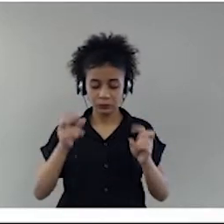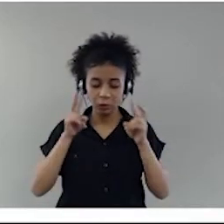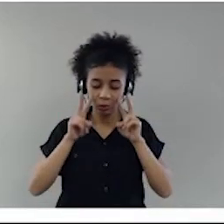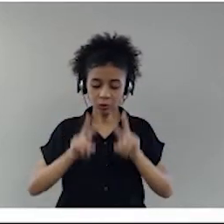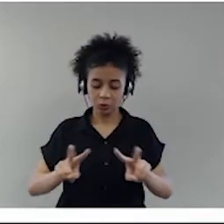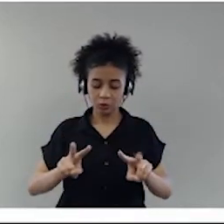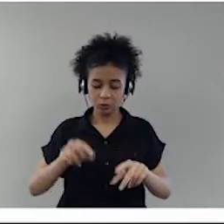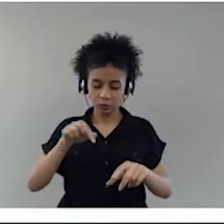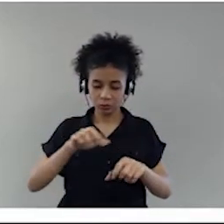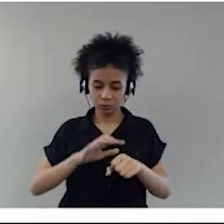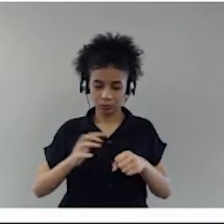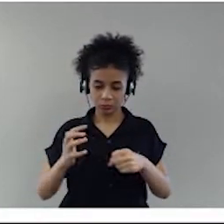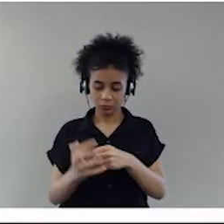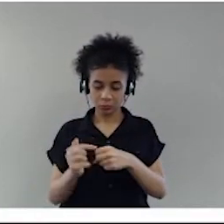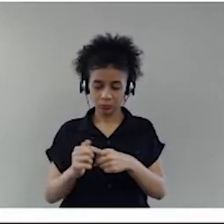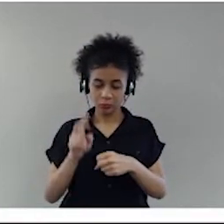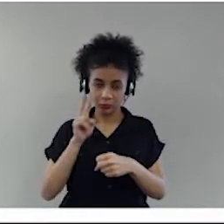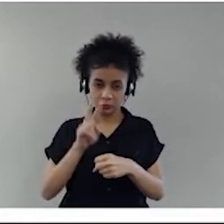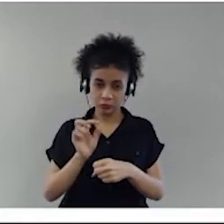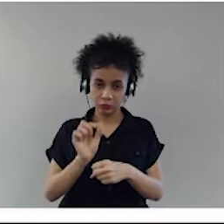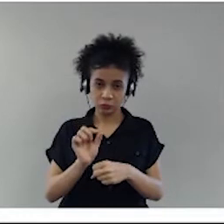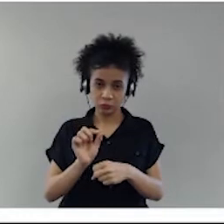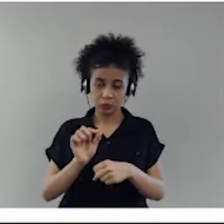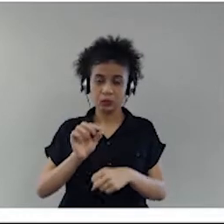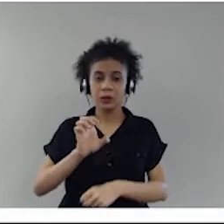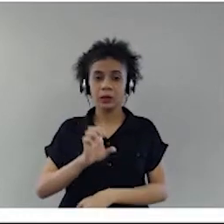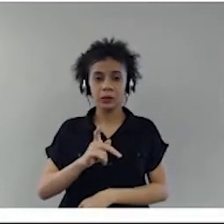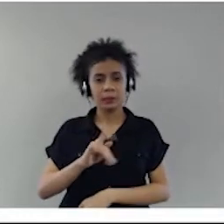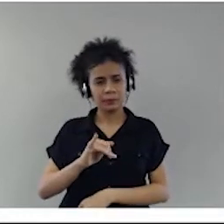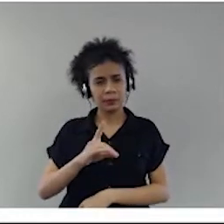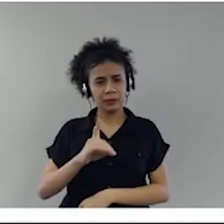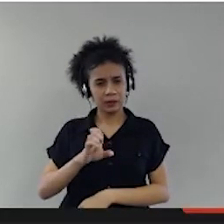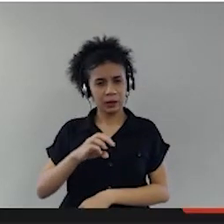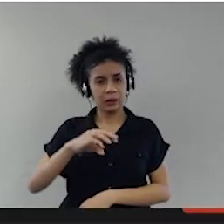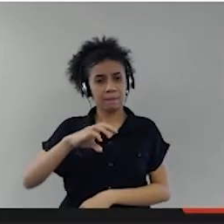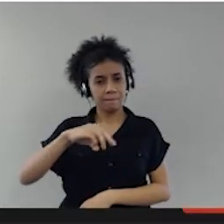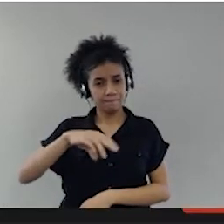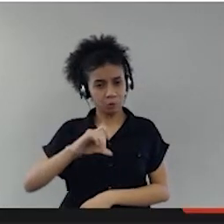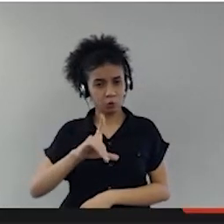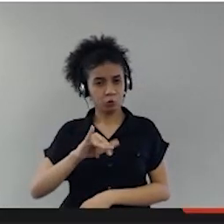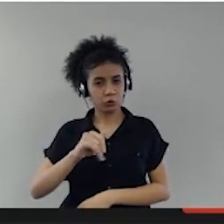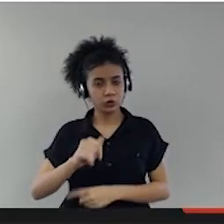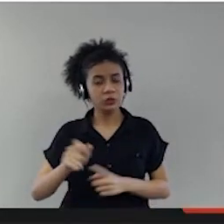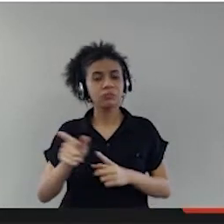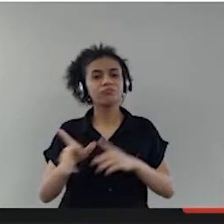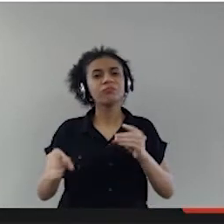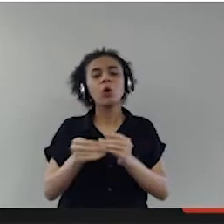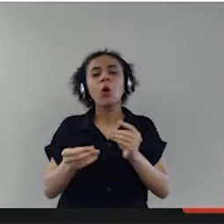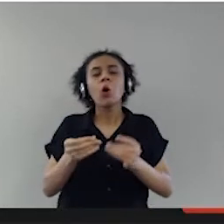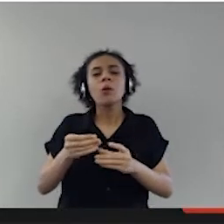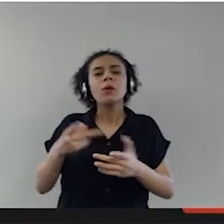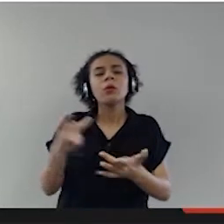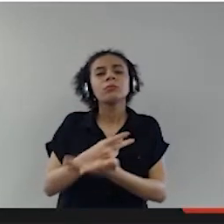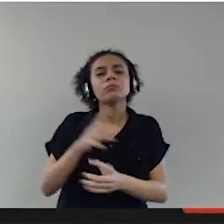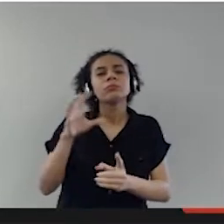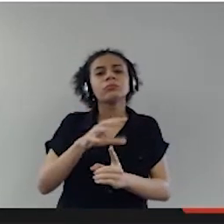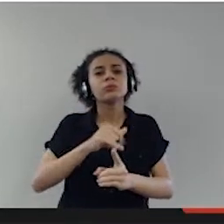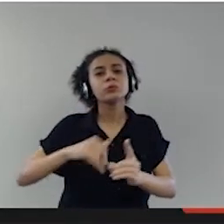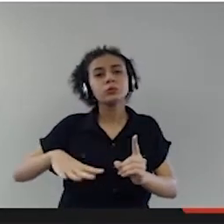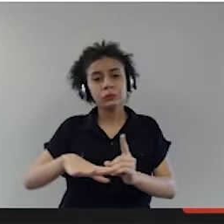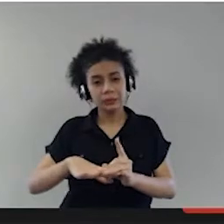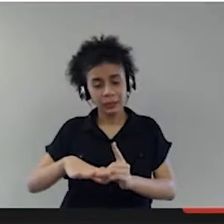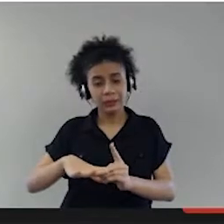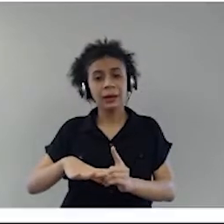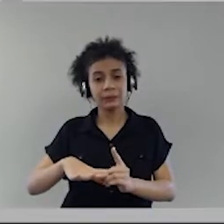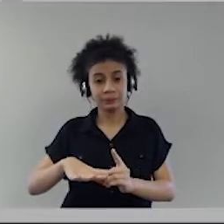para a Covid do ponto de vista epidemiológico e a sua interação com a sociedade.